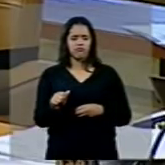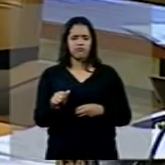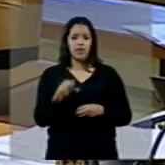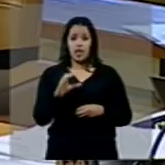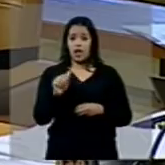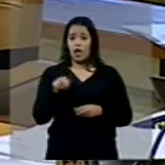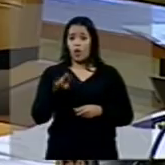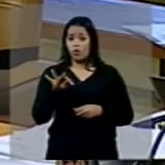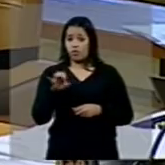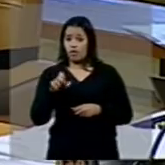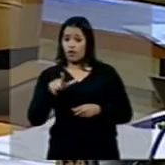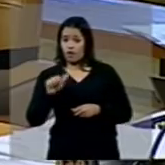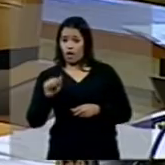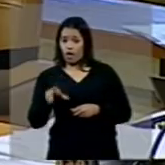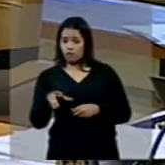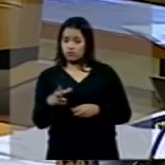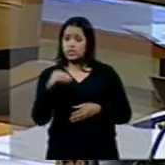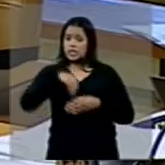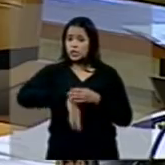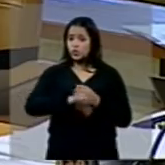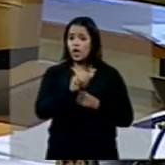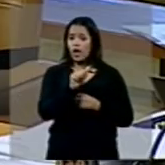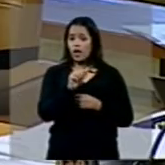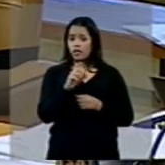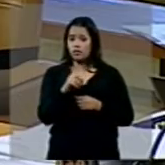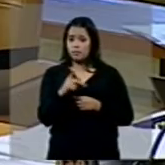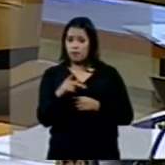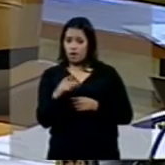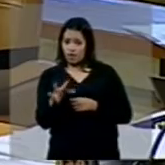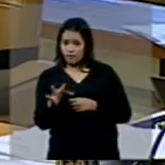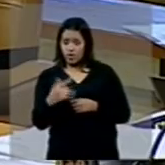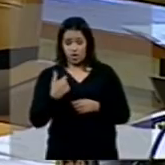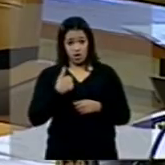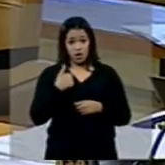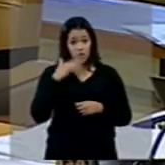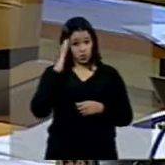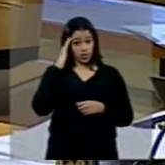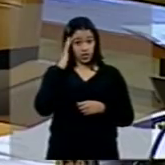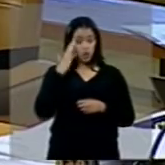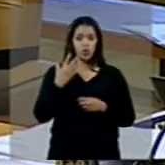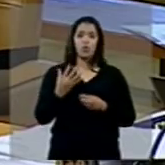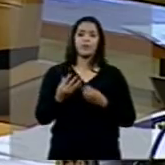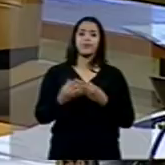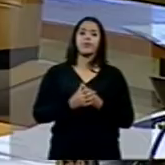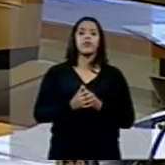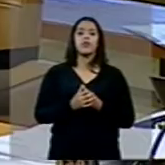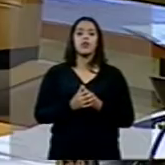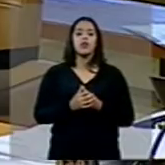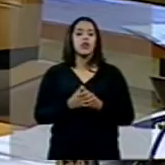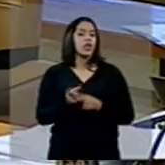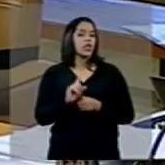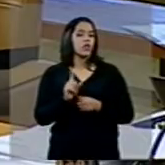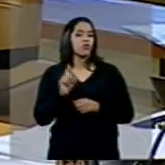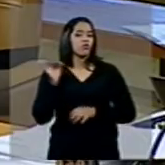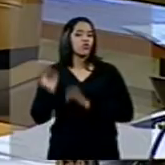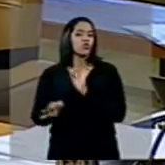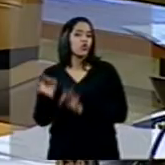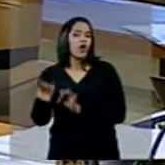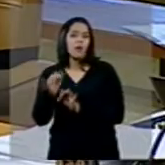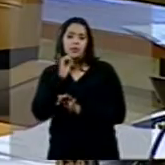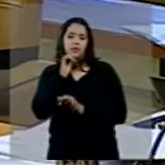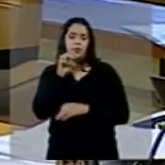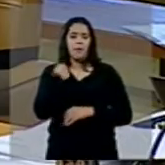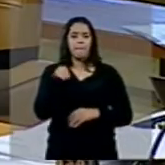fundamental 541. Portanto, entendo, tal como feito o pregão, que não está em julgamento o